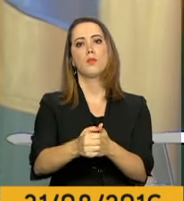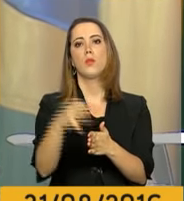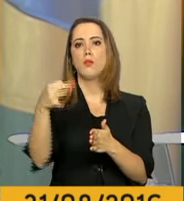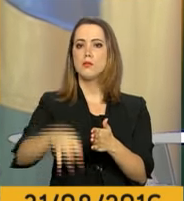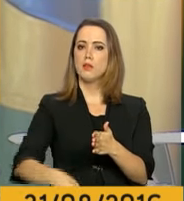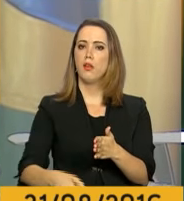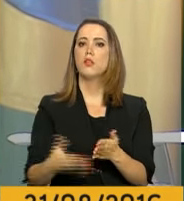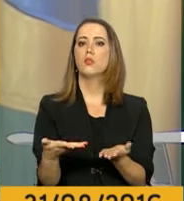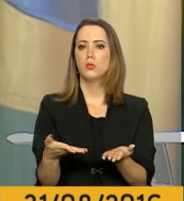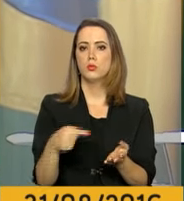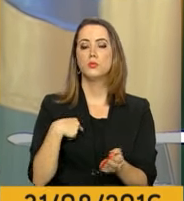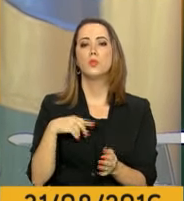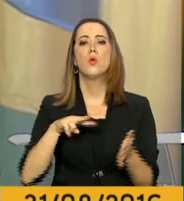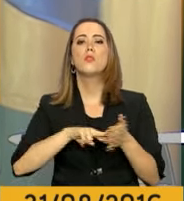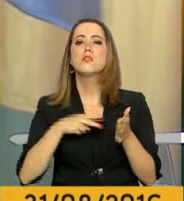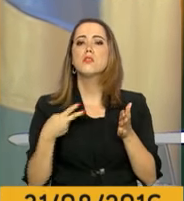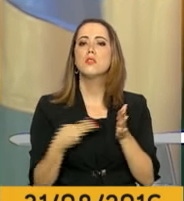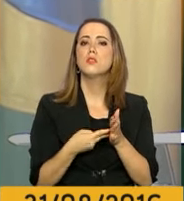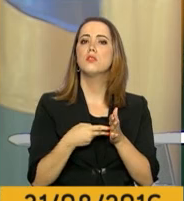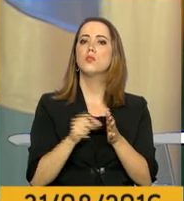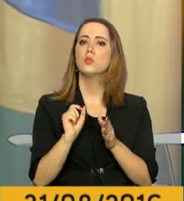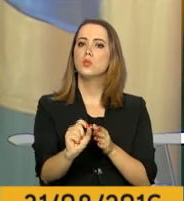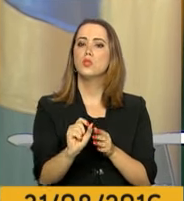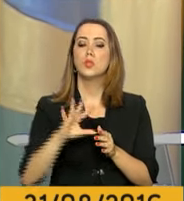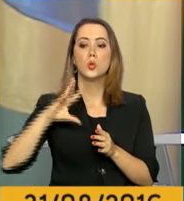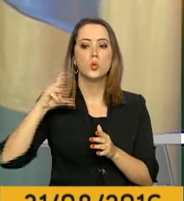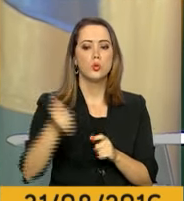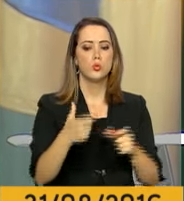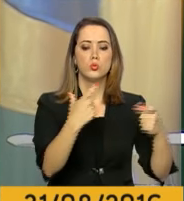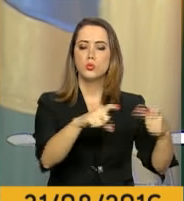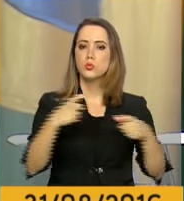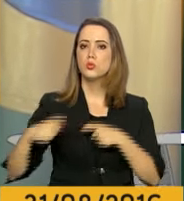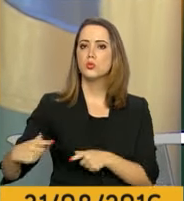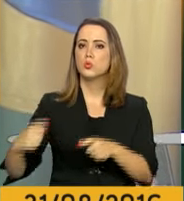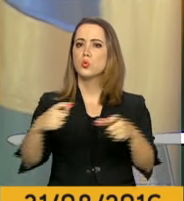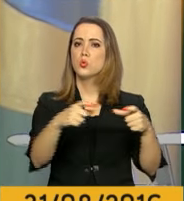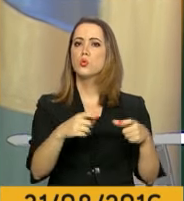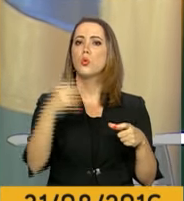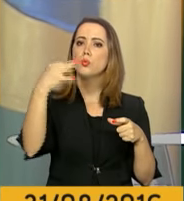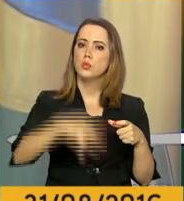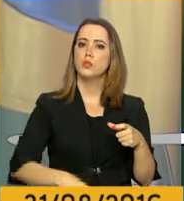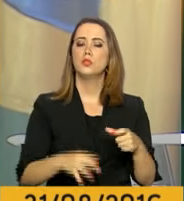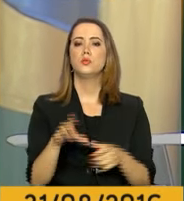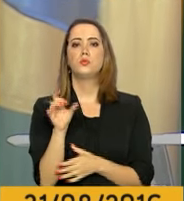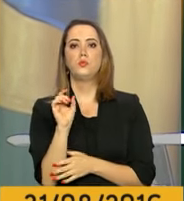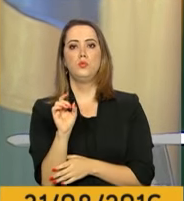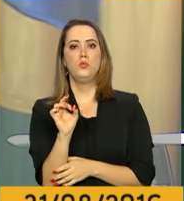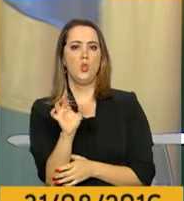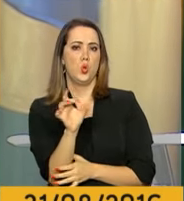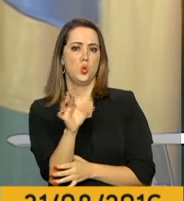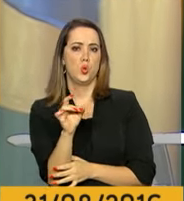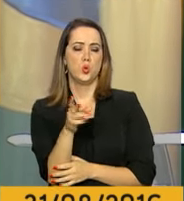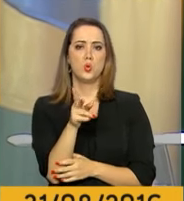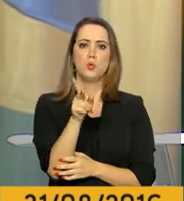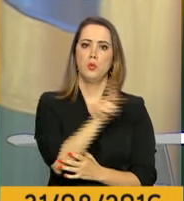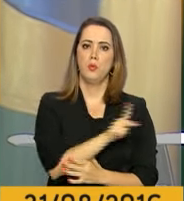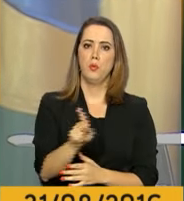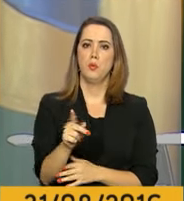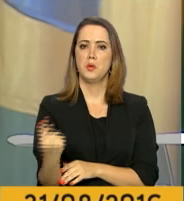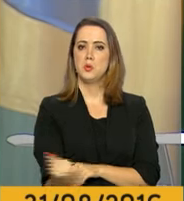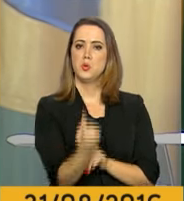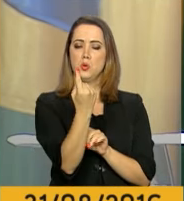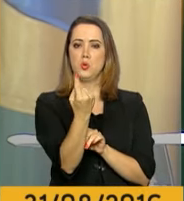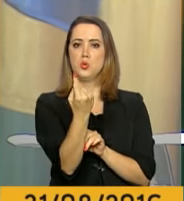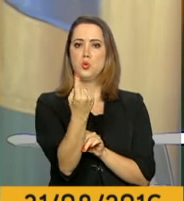nos trilhos significa colocá-lo em todas as áreas. Não basta que o presidente da República centralize as